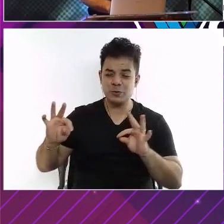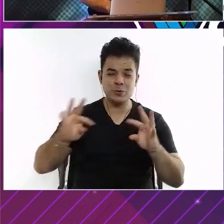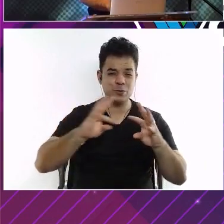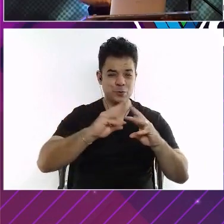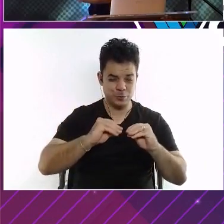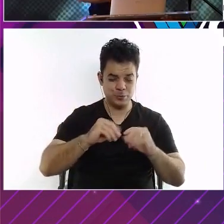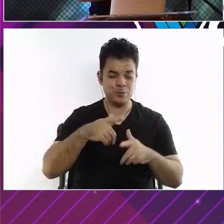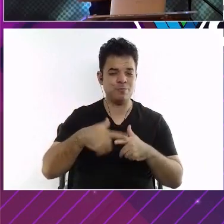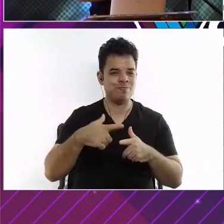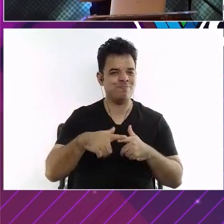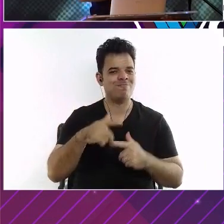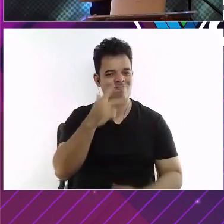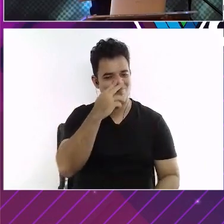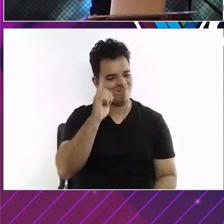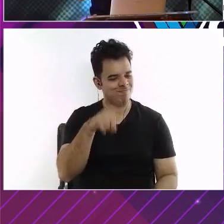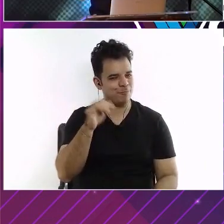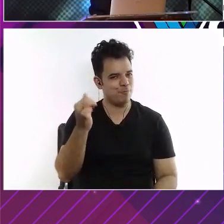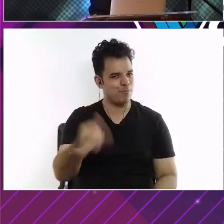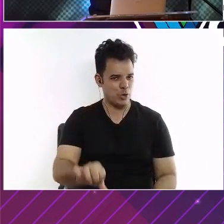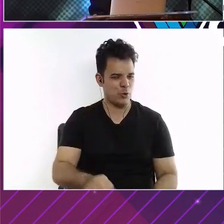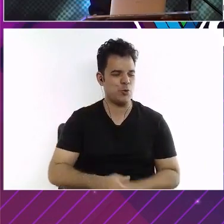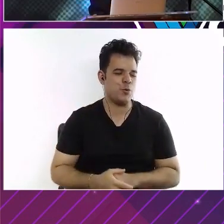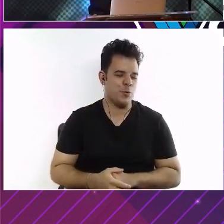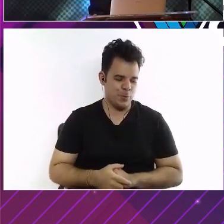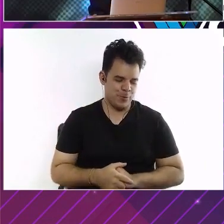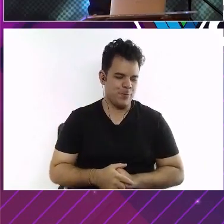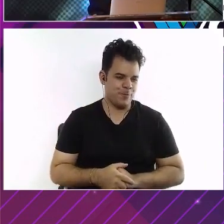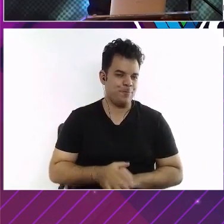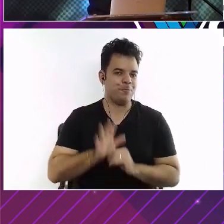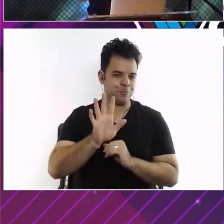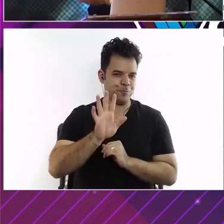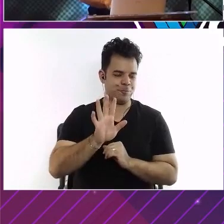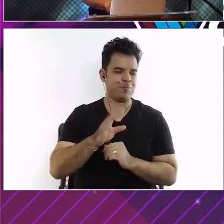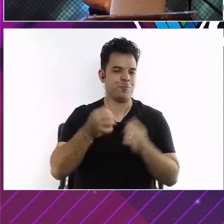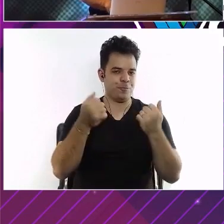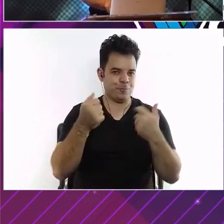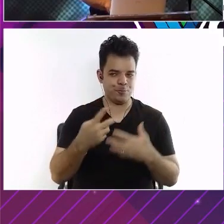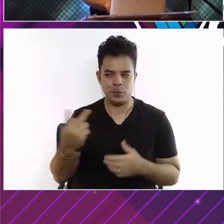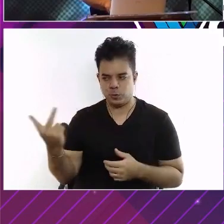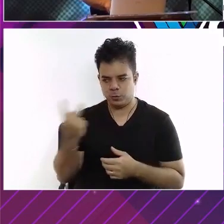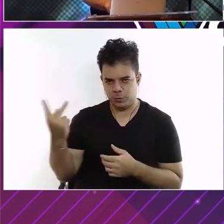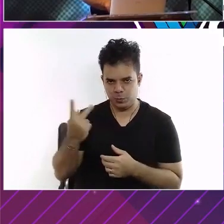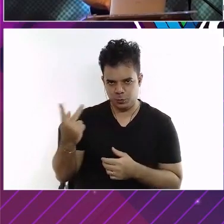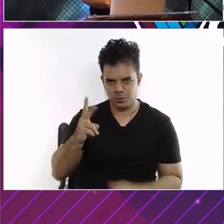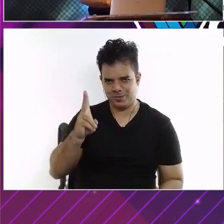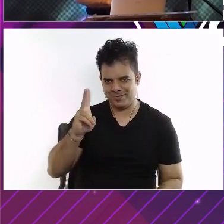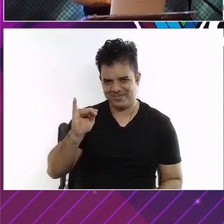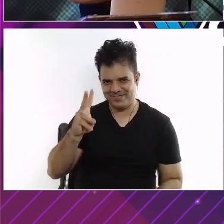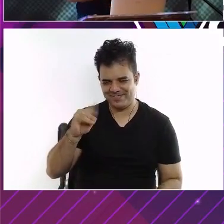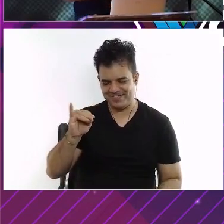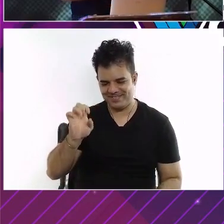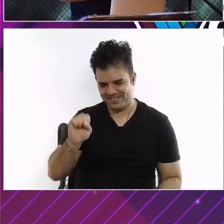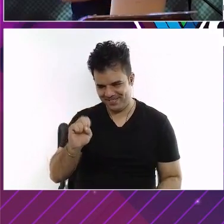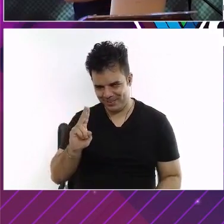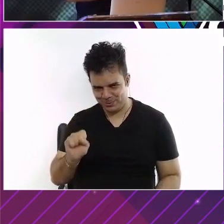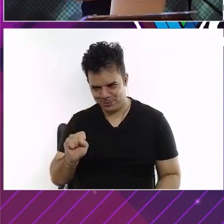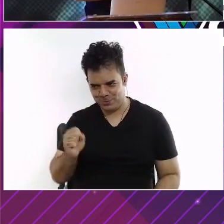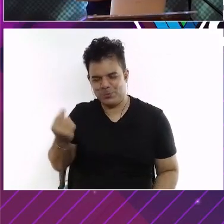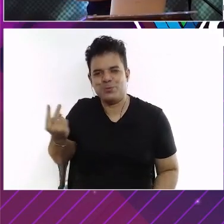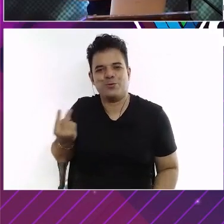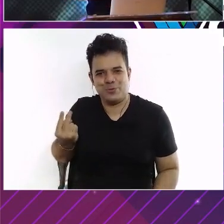mais embaixo. E a hipótese que eu e Vinícius estamos trabalhando com ela há algum tempo é